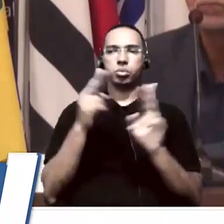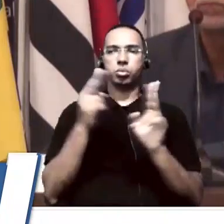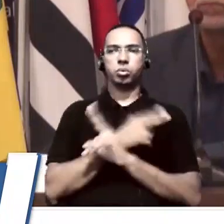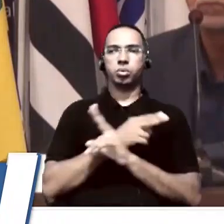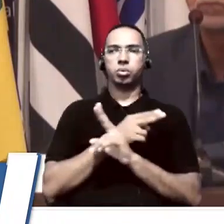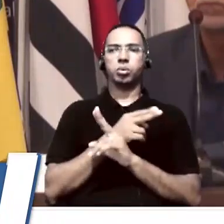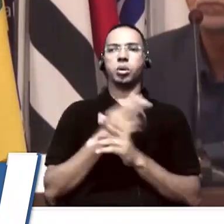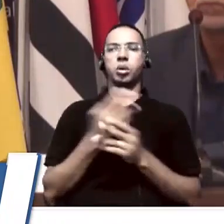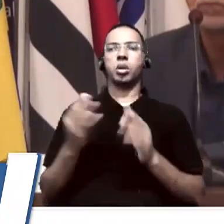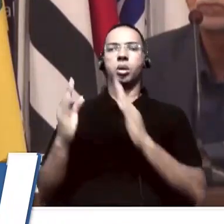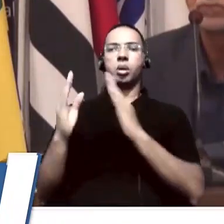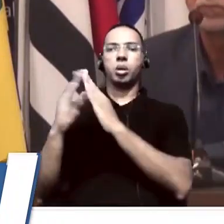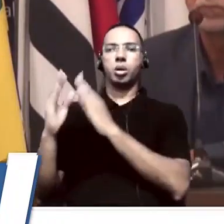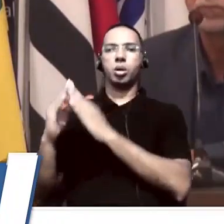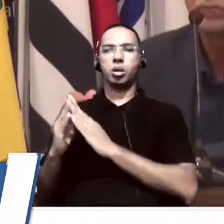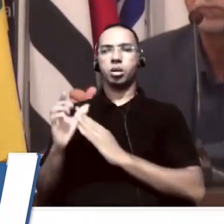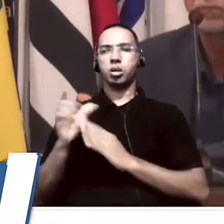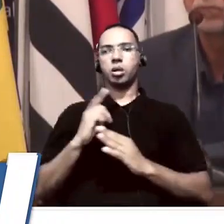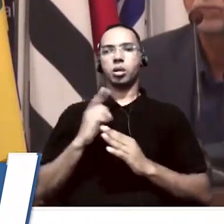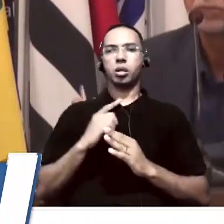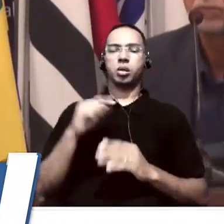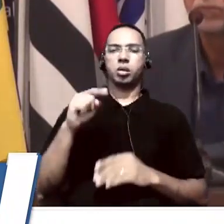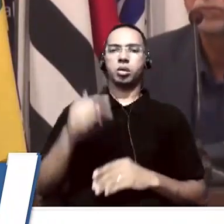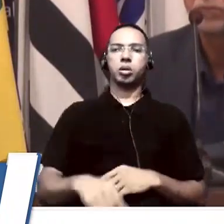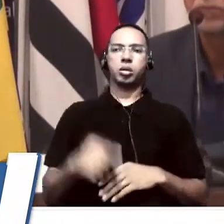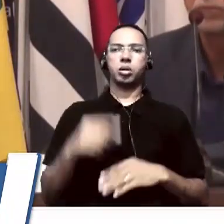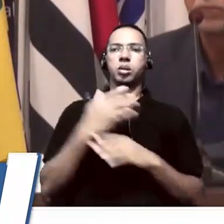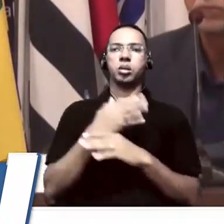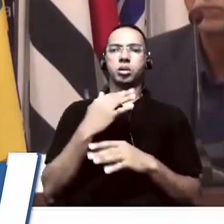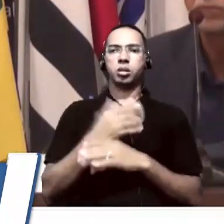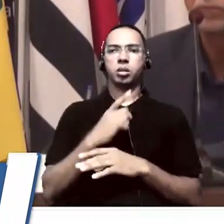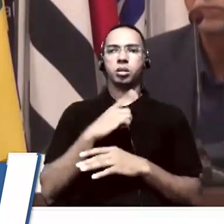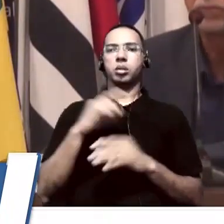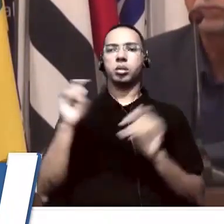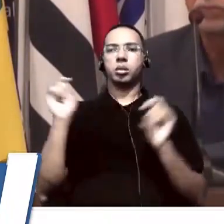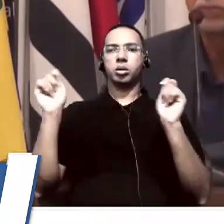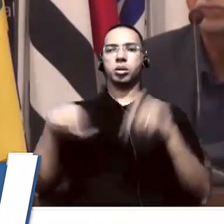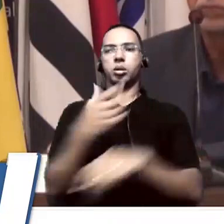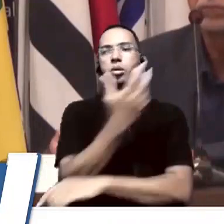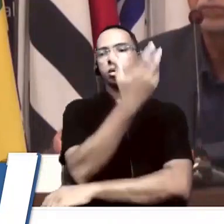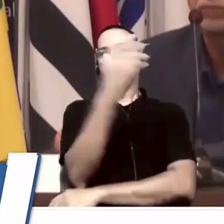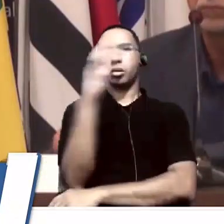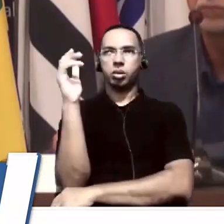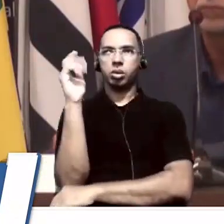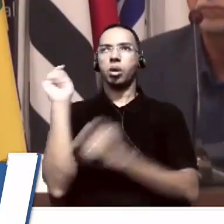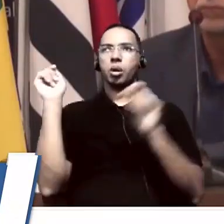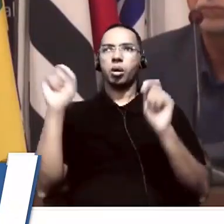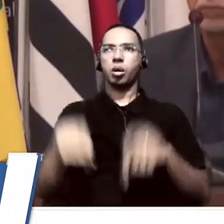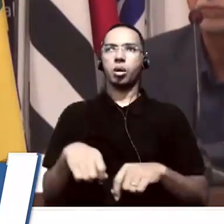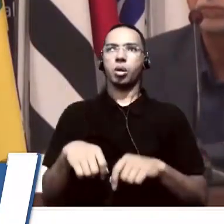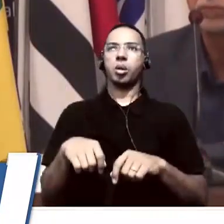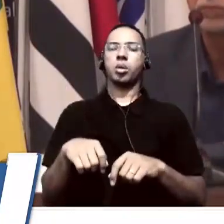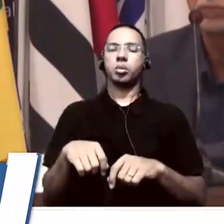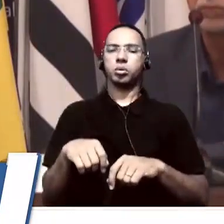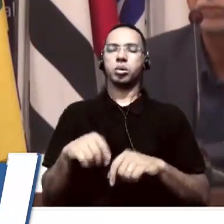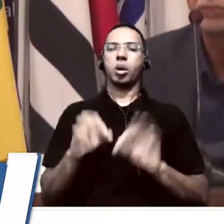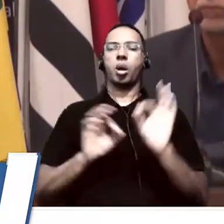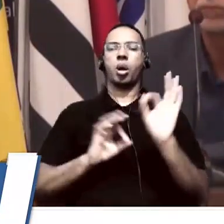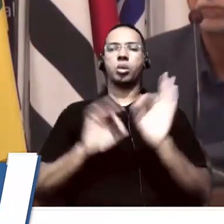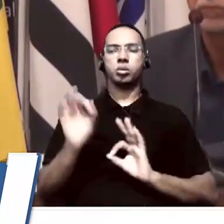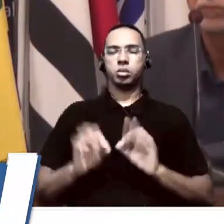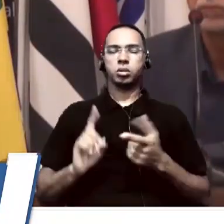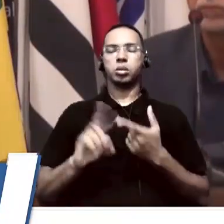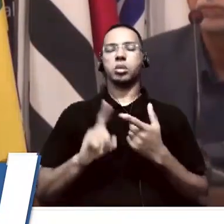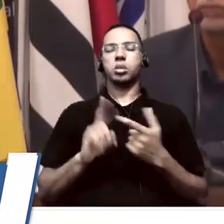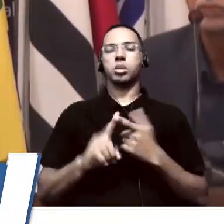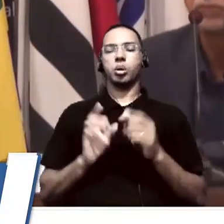condomínios clandestinos que existem na nossa cidade, que afeta muito principalmente o meio ambiente, possa estar sendo regularizado. E também o plano diretor, que a